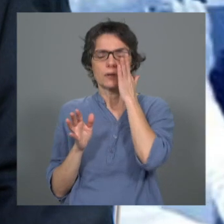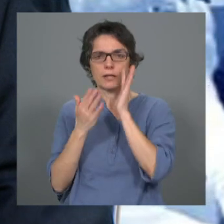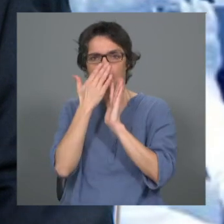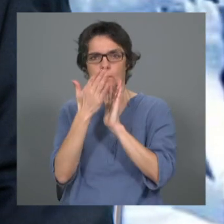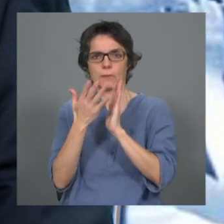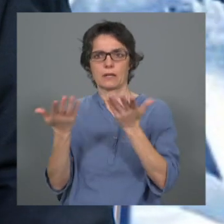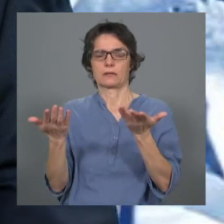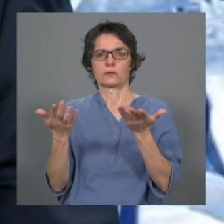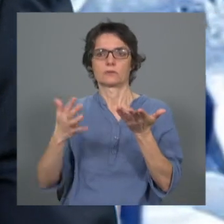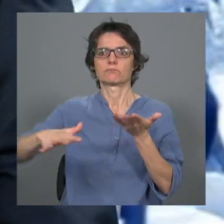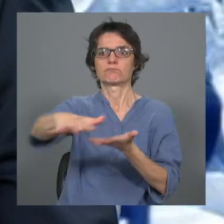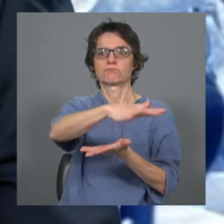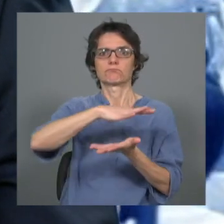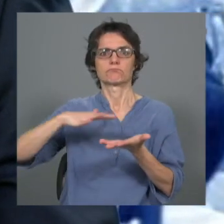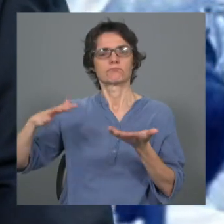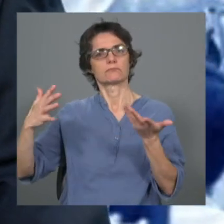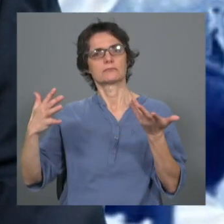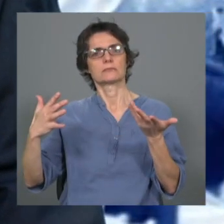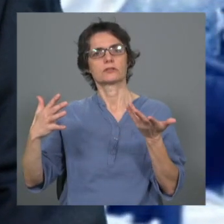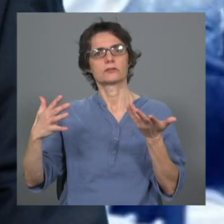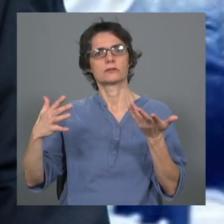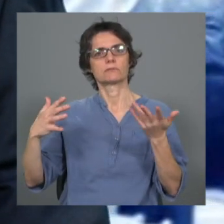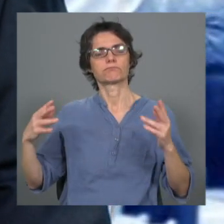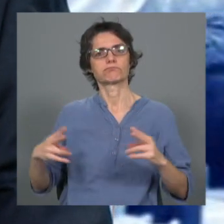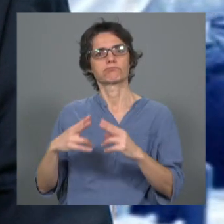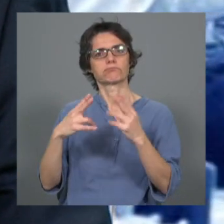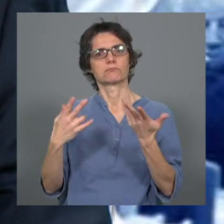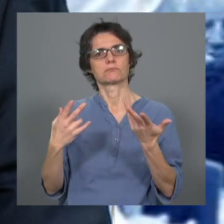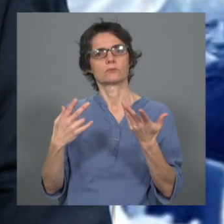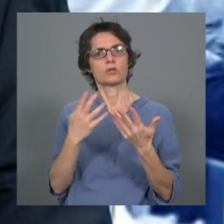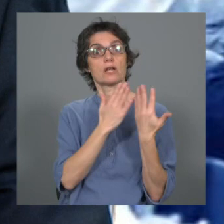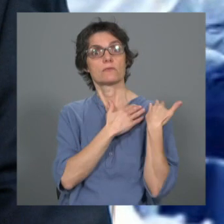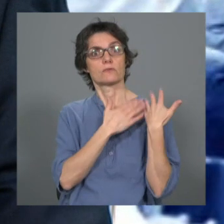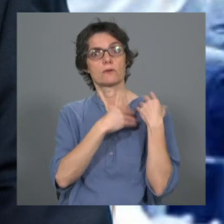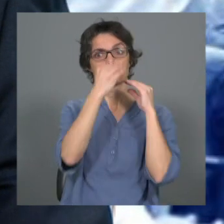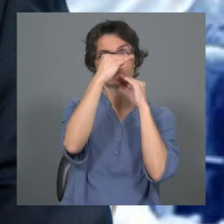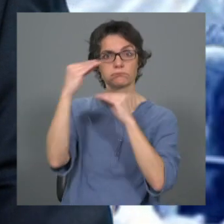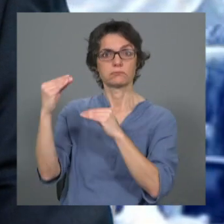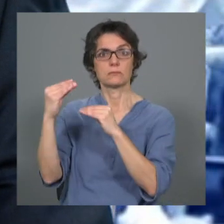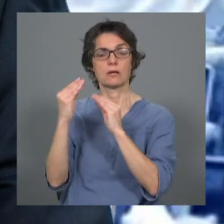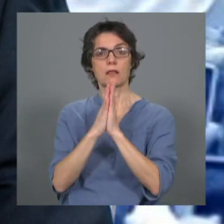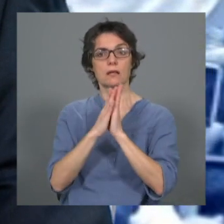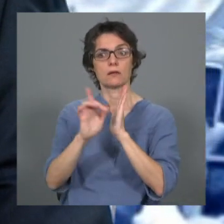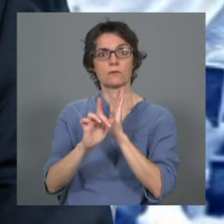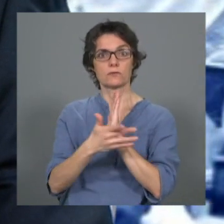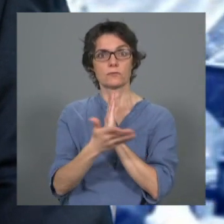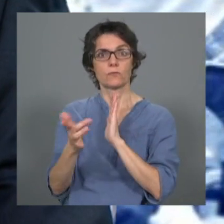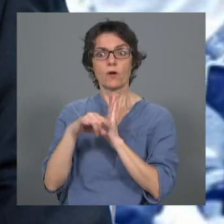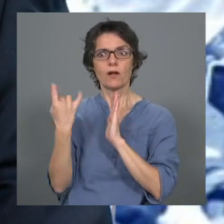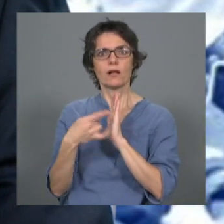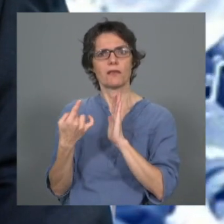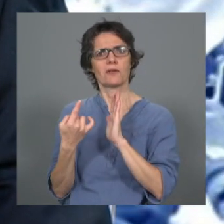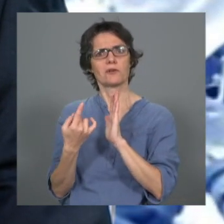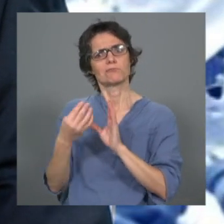patriarcado, este título que foi concedido também por este papel de evangelizador da Igreja de Lisboa, e perceber que nós fazemos parte dessa herança,